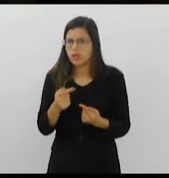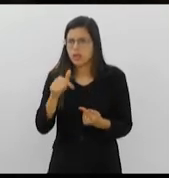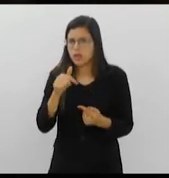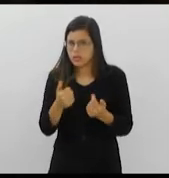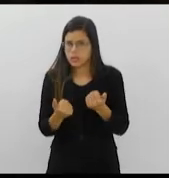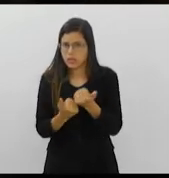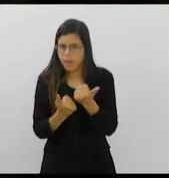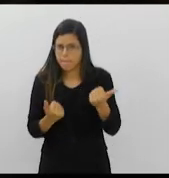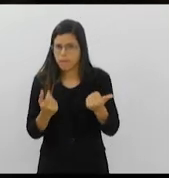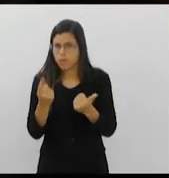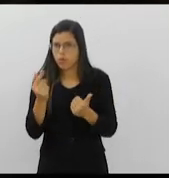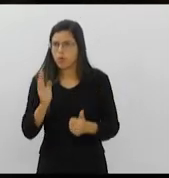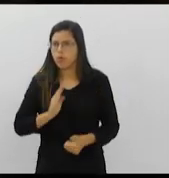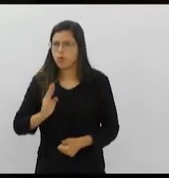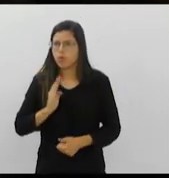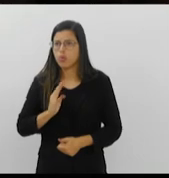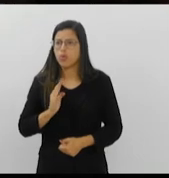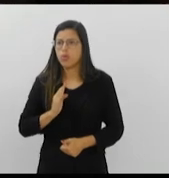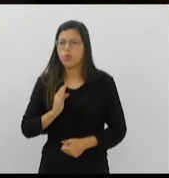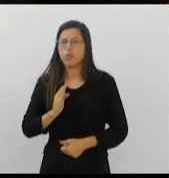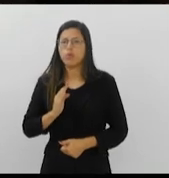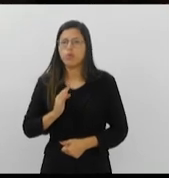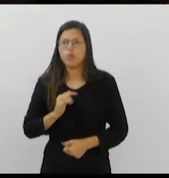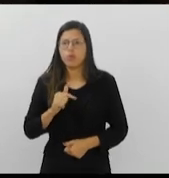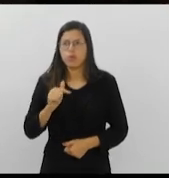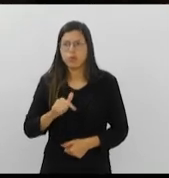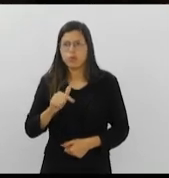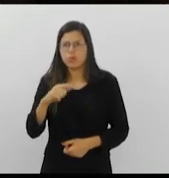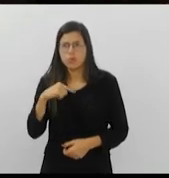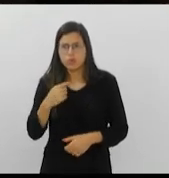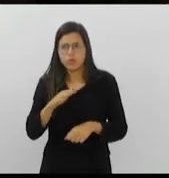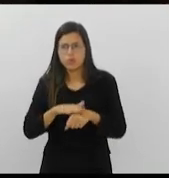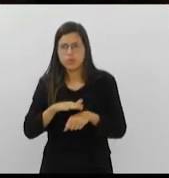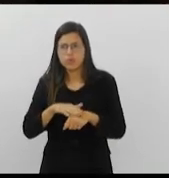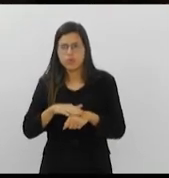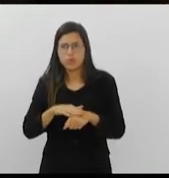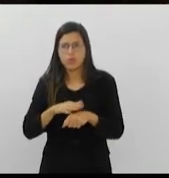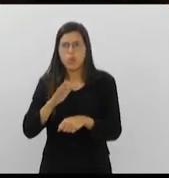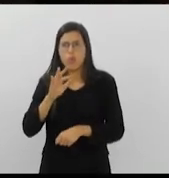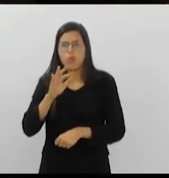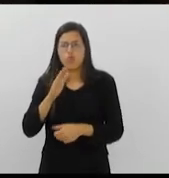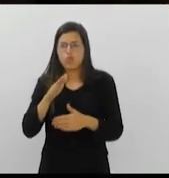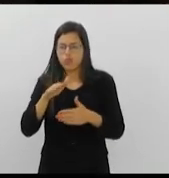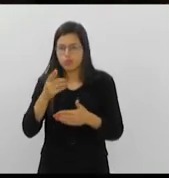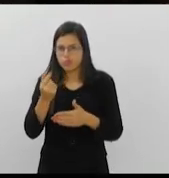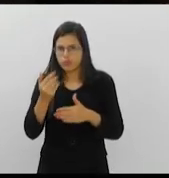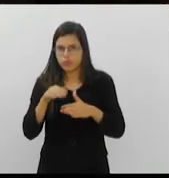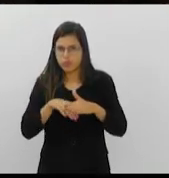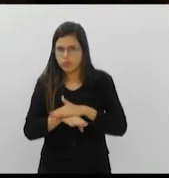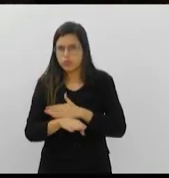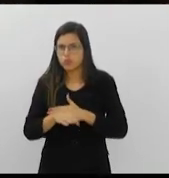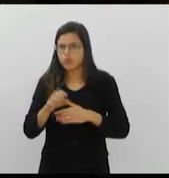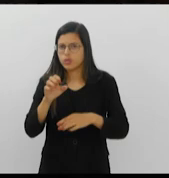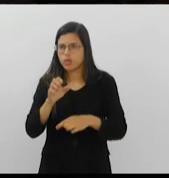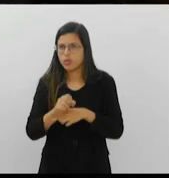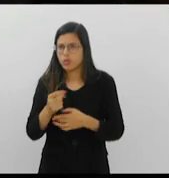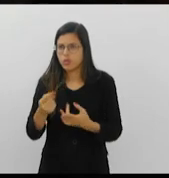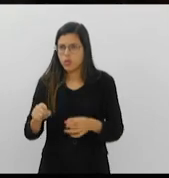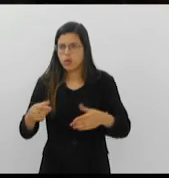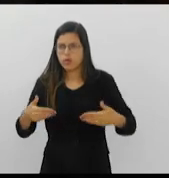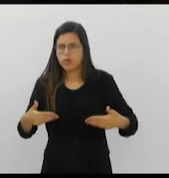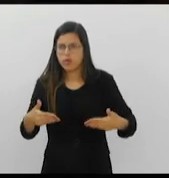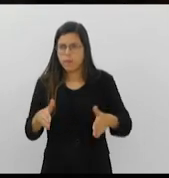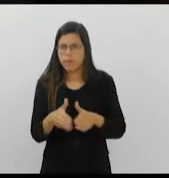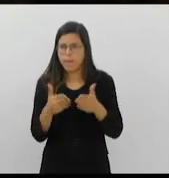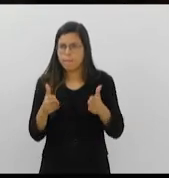foram instituídos porque saíram do nosso FECP, o Fundo Estadual de Combate à Pobreza. E, recentemente, na nossa última